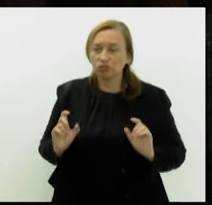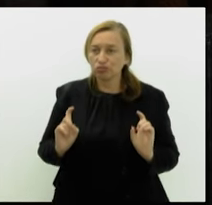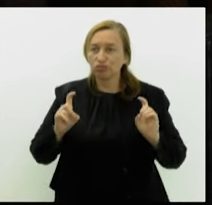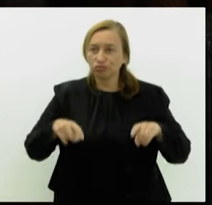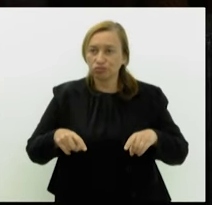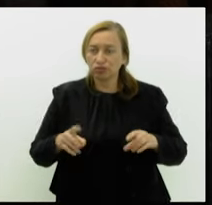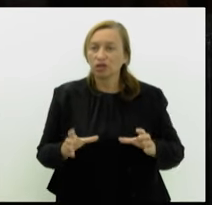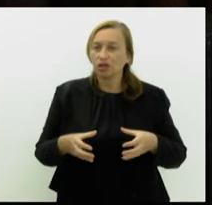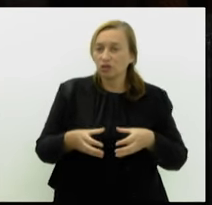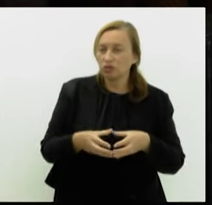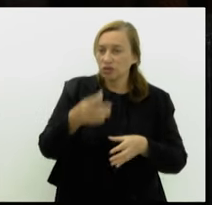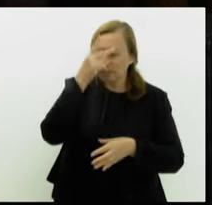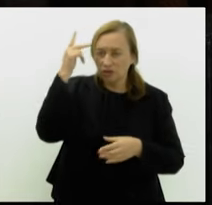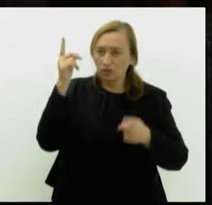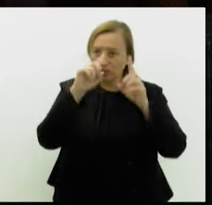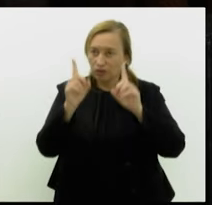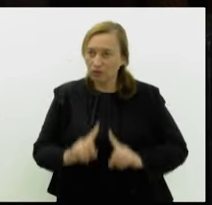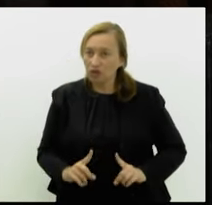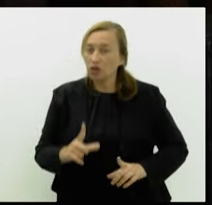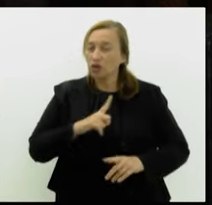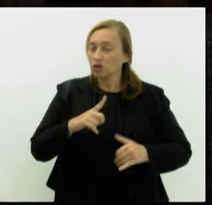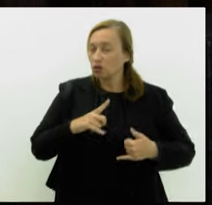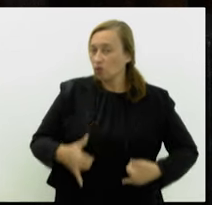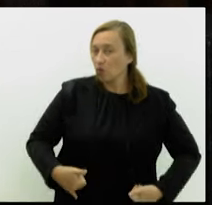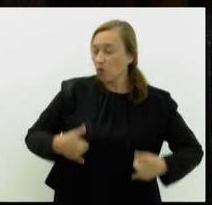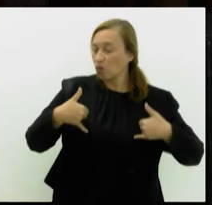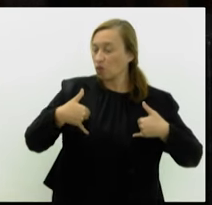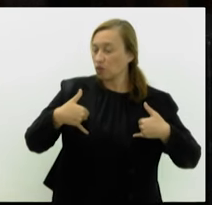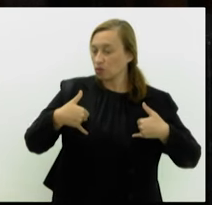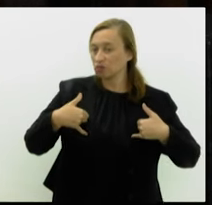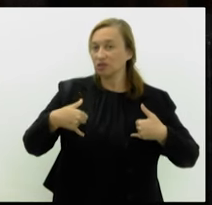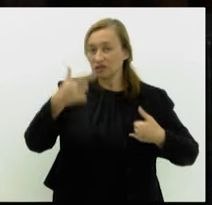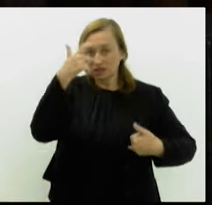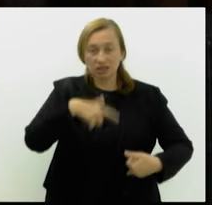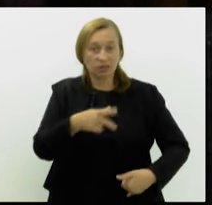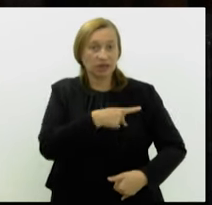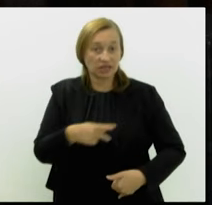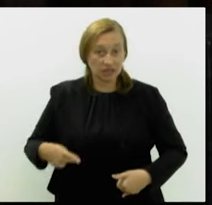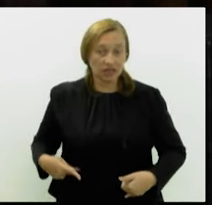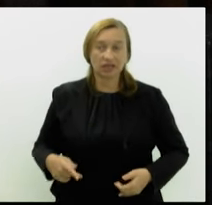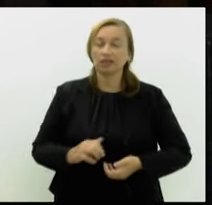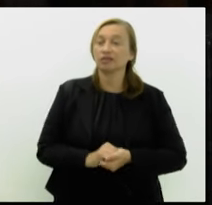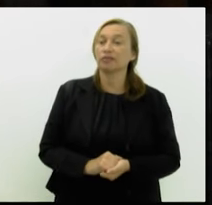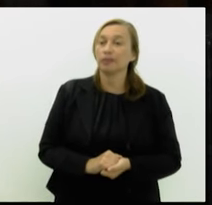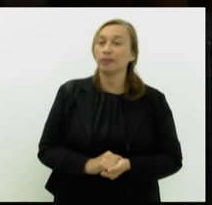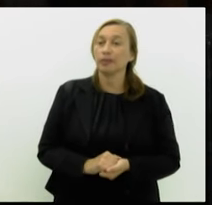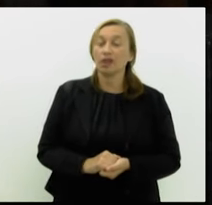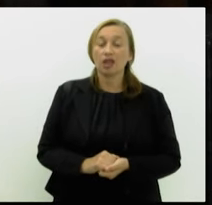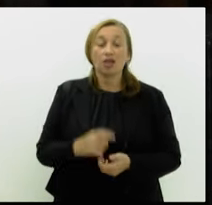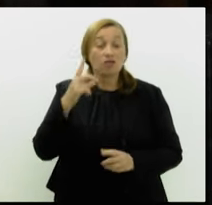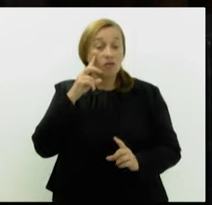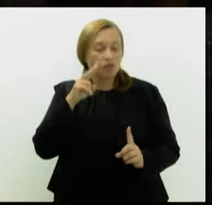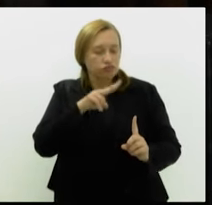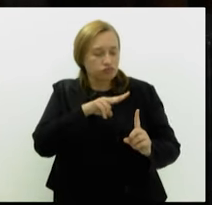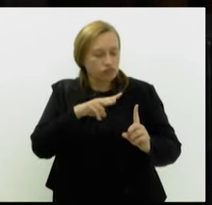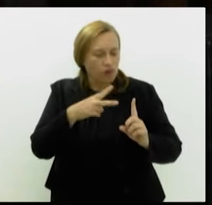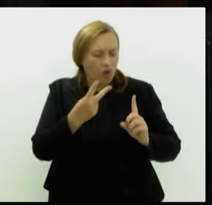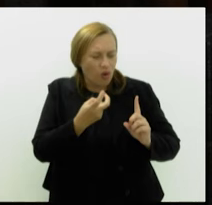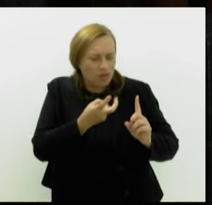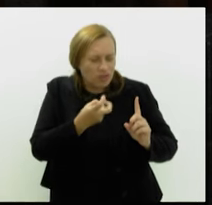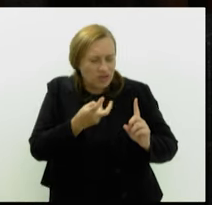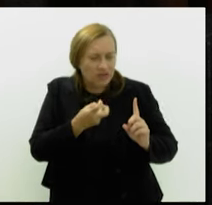Comissão da Pessoa com Deficiência, que eu tenho a honra de presidir, nós enxergamos este detalhe que é,